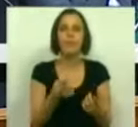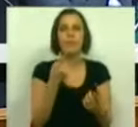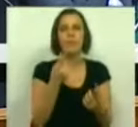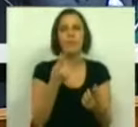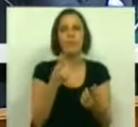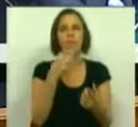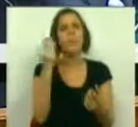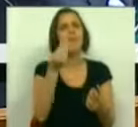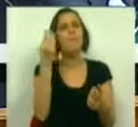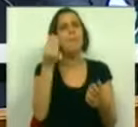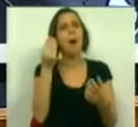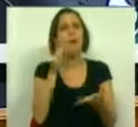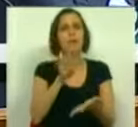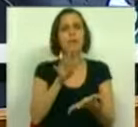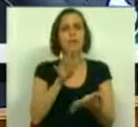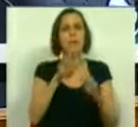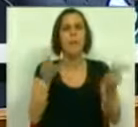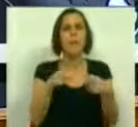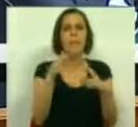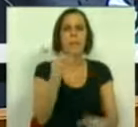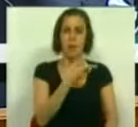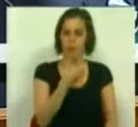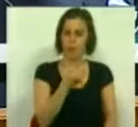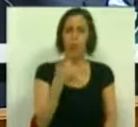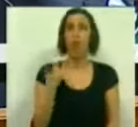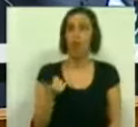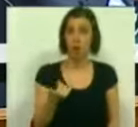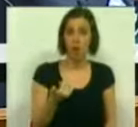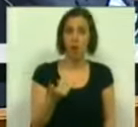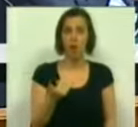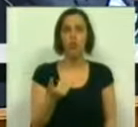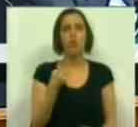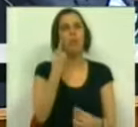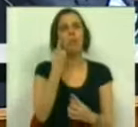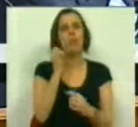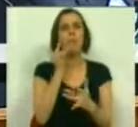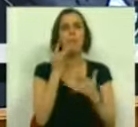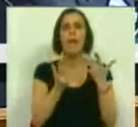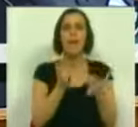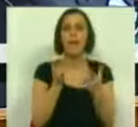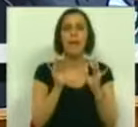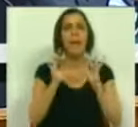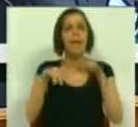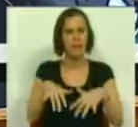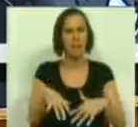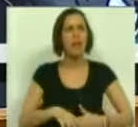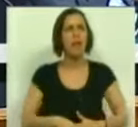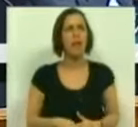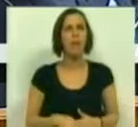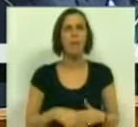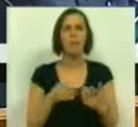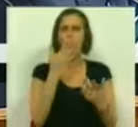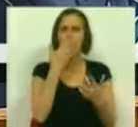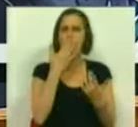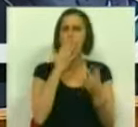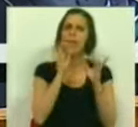peça famosa, publicada em Paris em 1952, uma peça que termina,